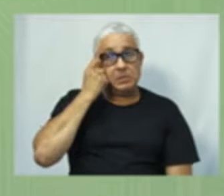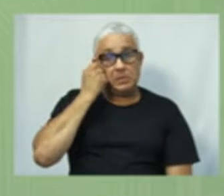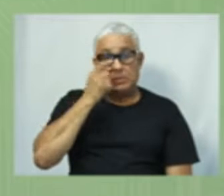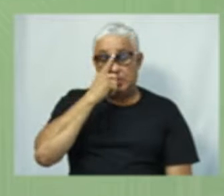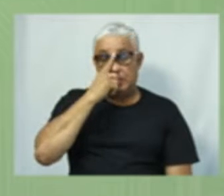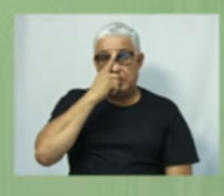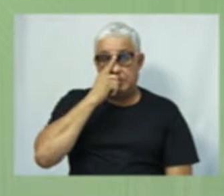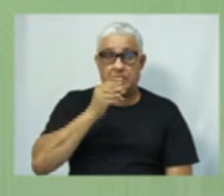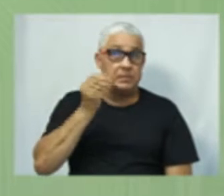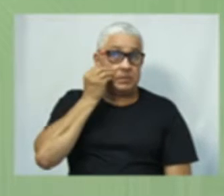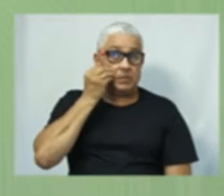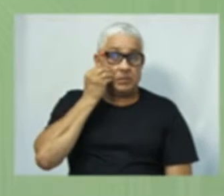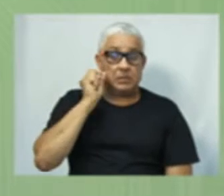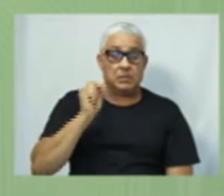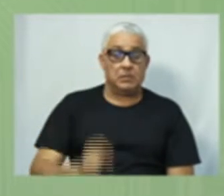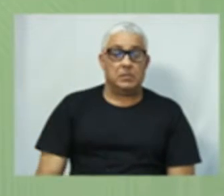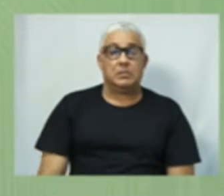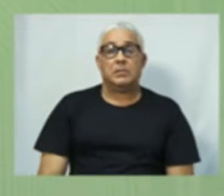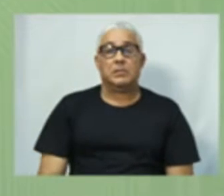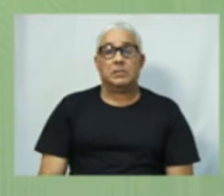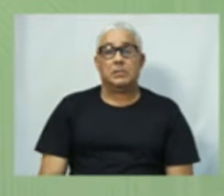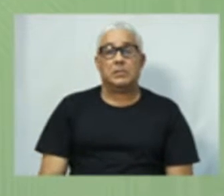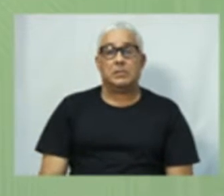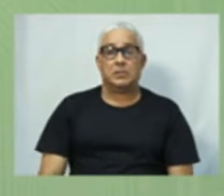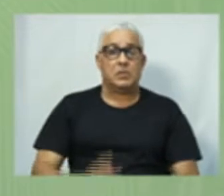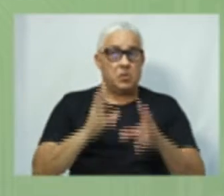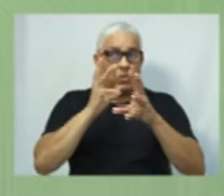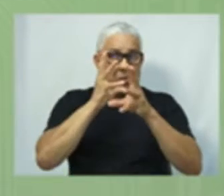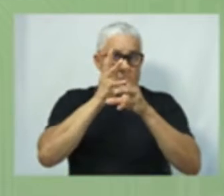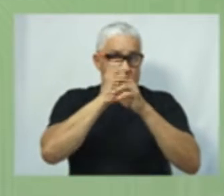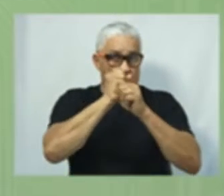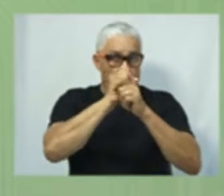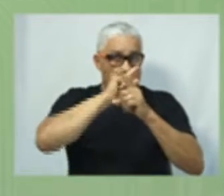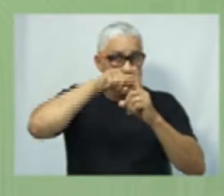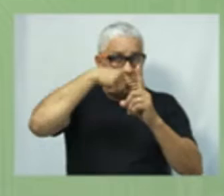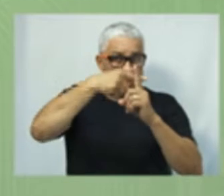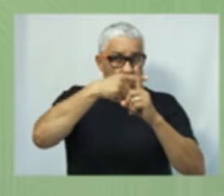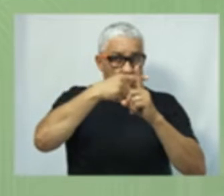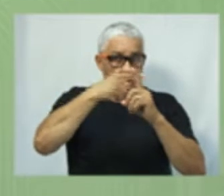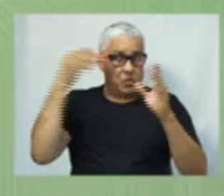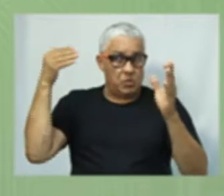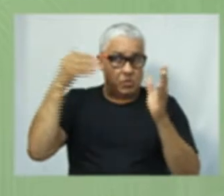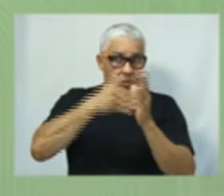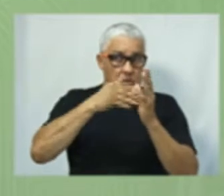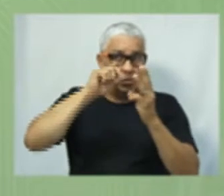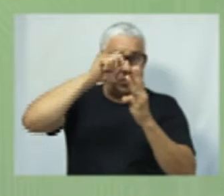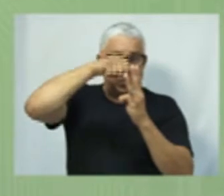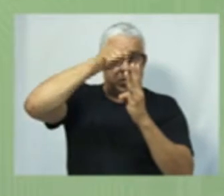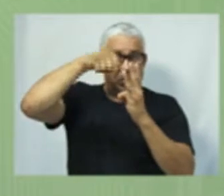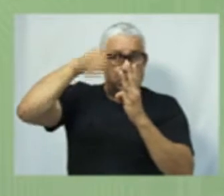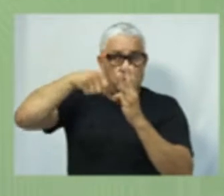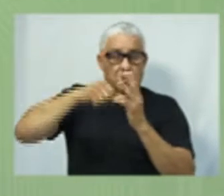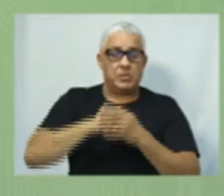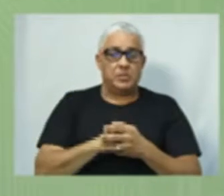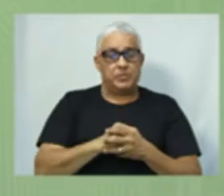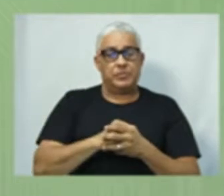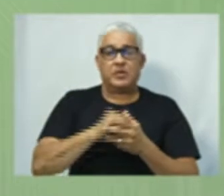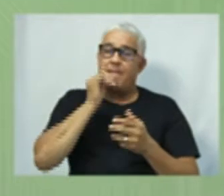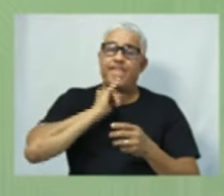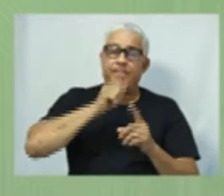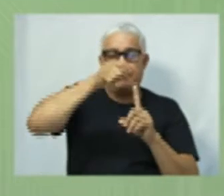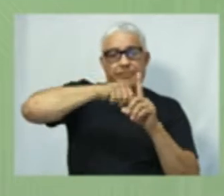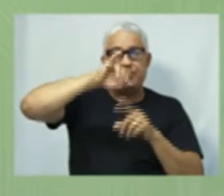Nós vamos verificar qual foi a soma dos últimos 3 meses. Então, o faturamento de janeiro foi